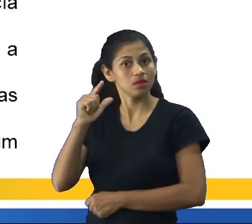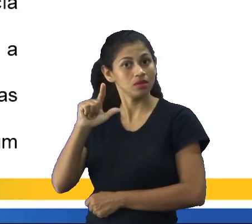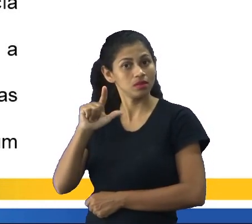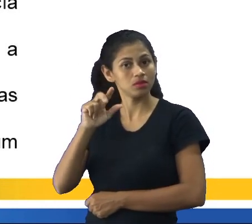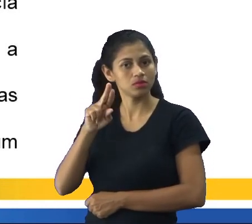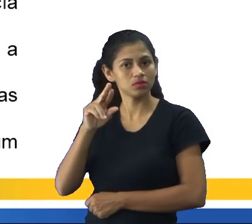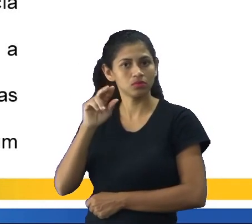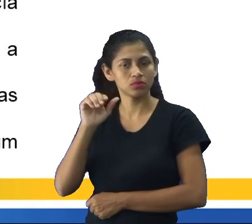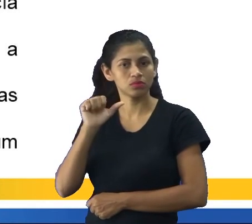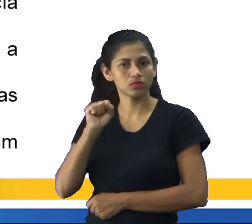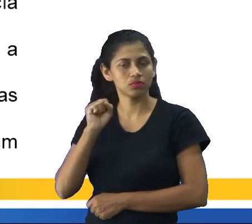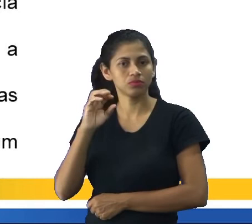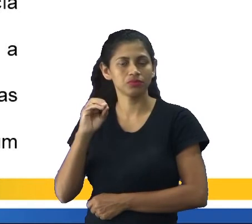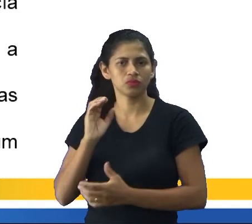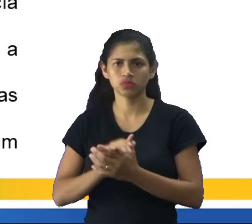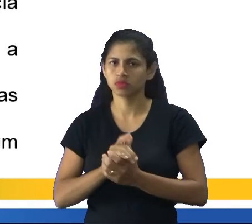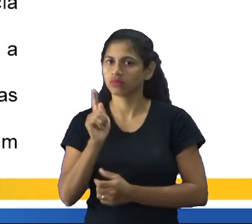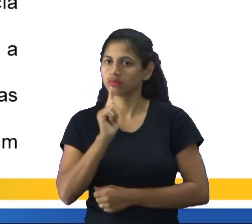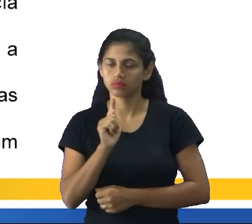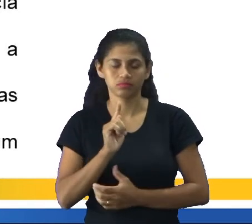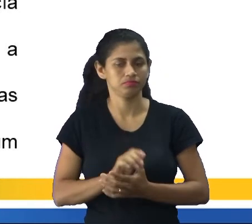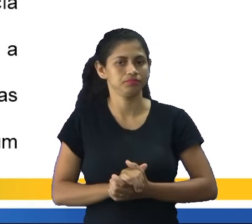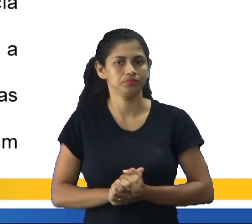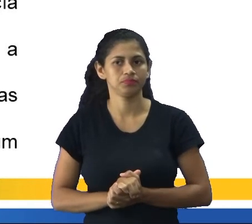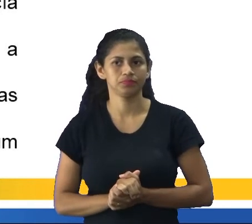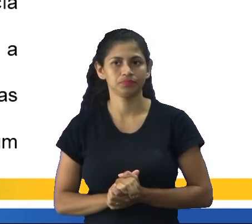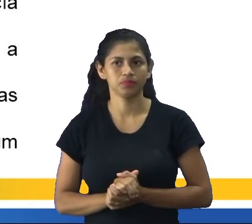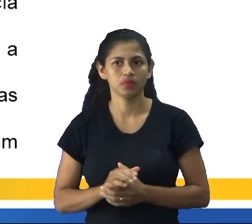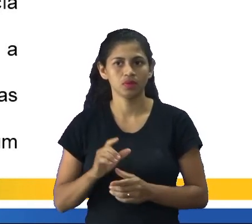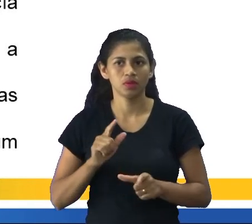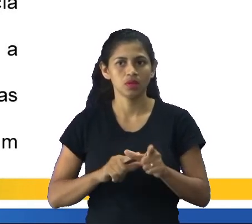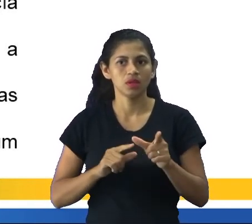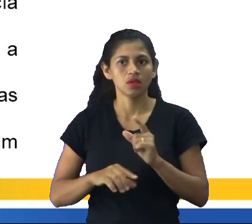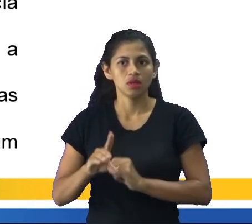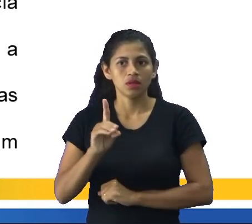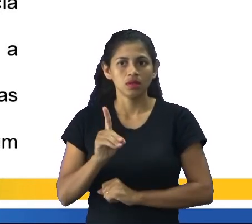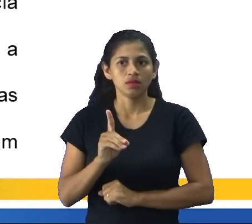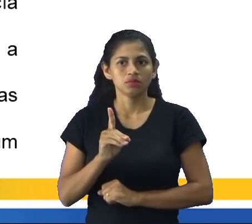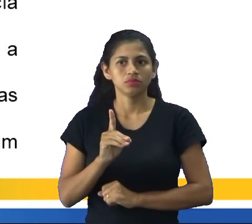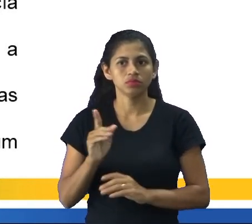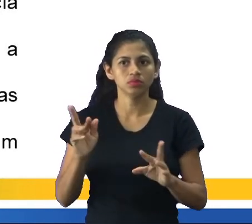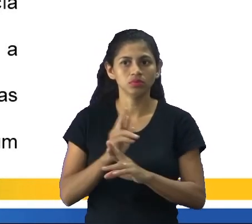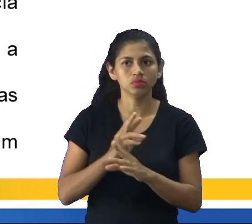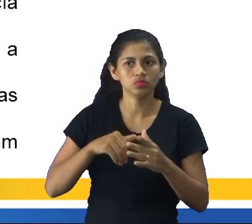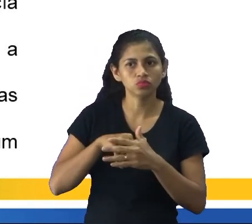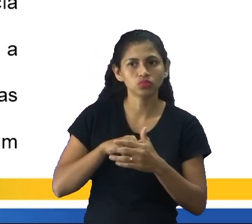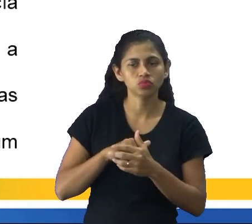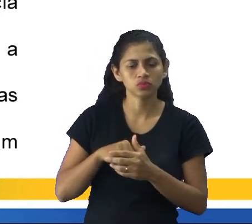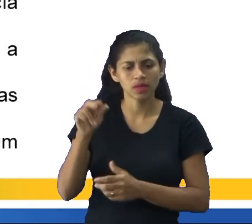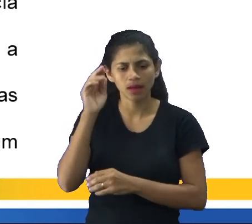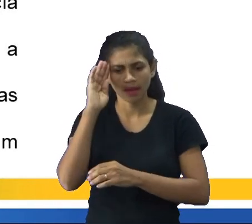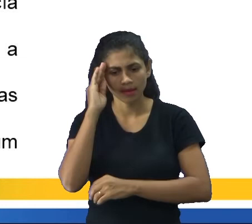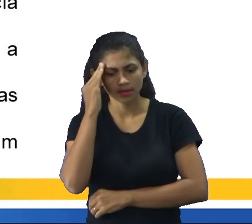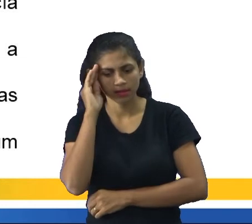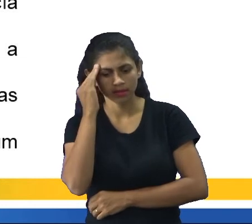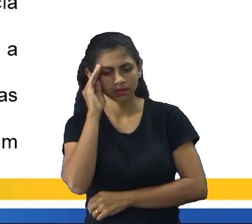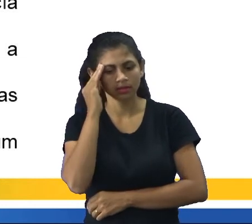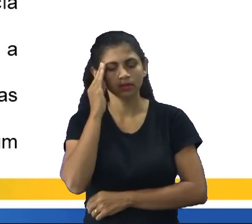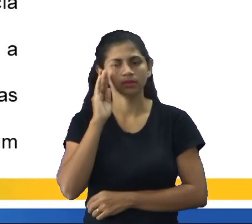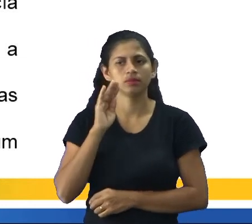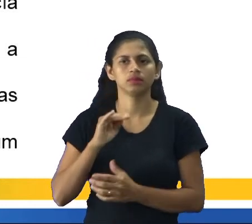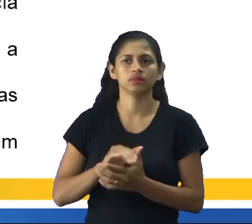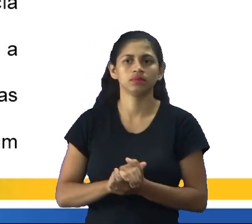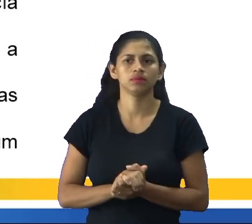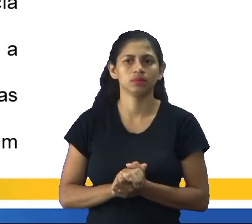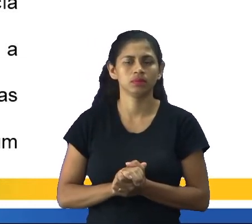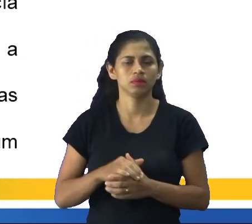amanhã, inclusão para sempre. Alternativa D, através do jogo é possível entender que as regras são construídas